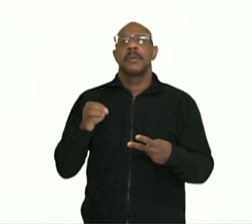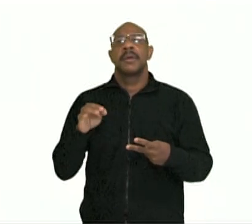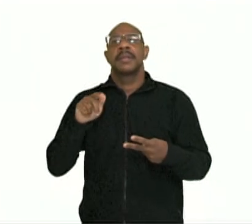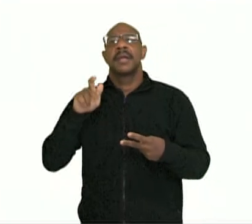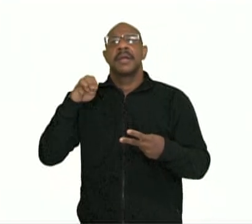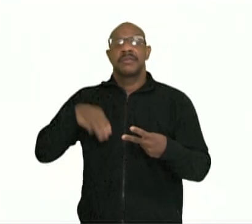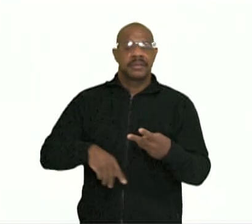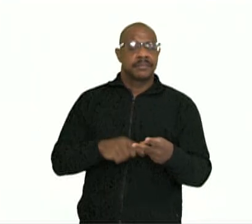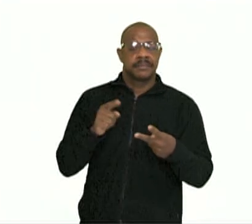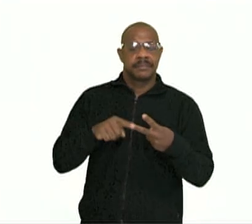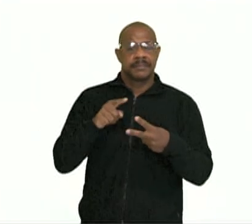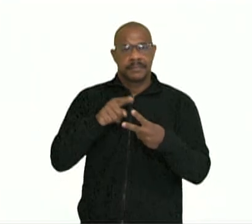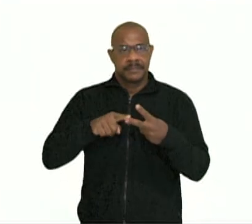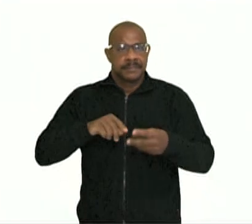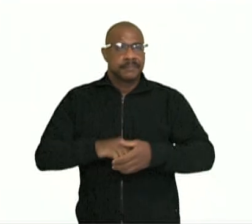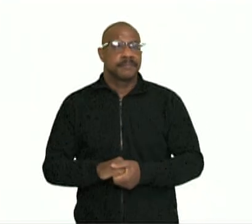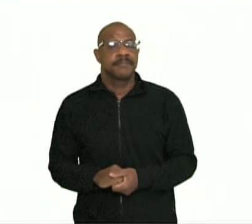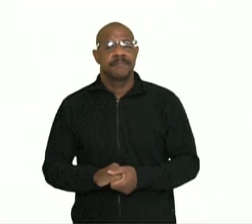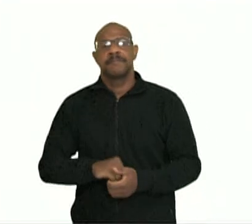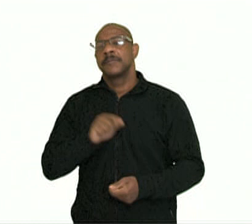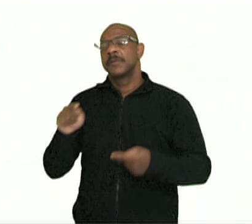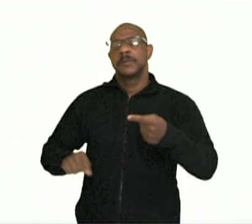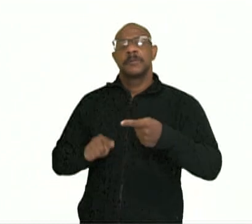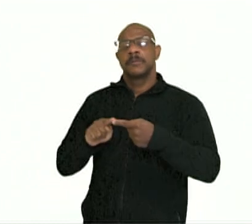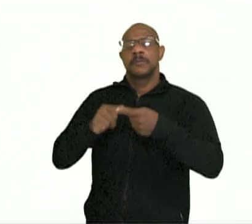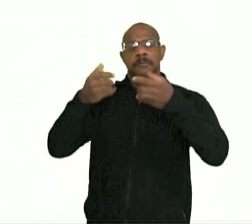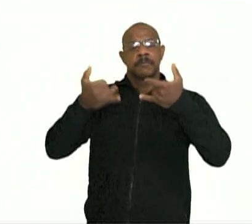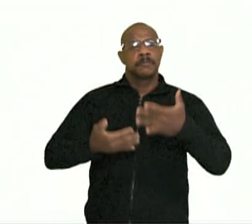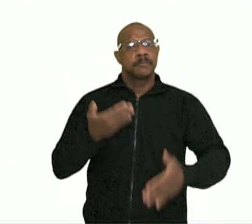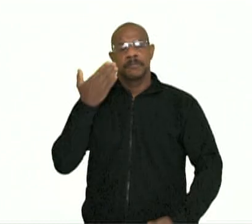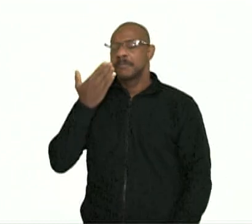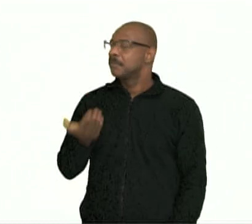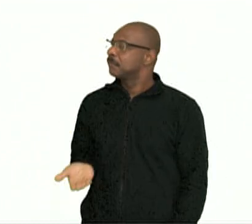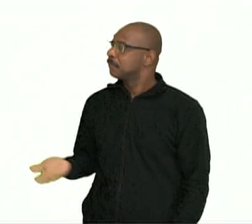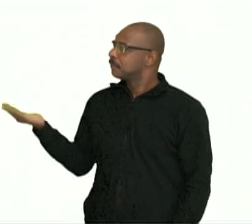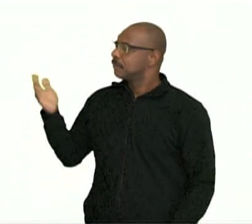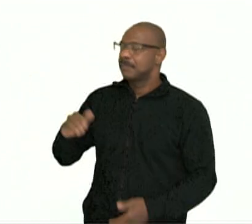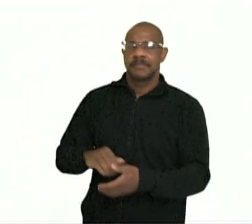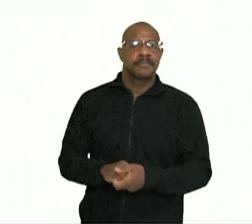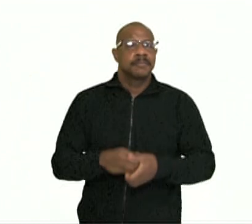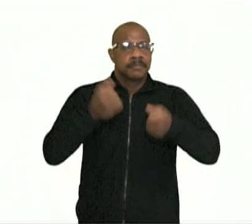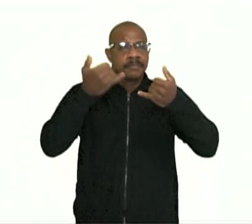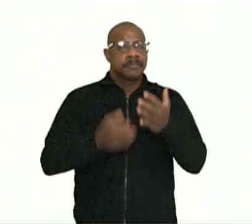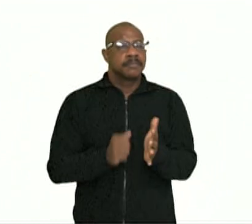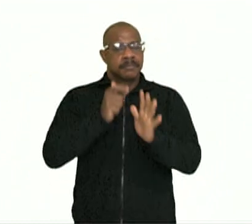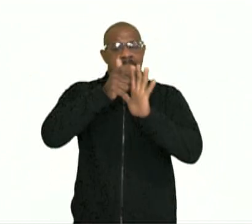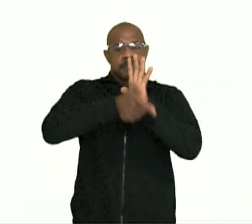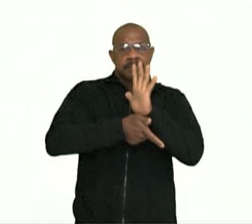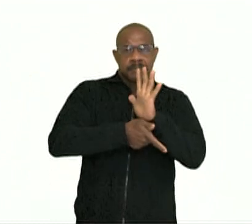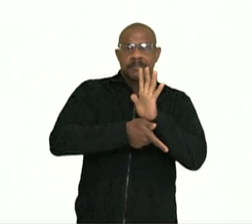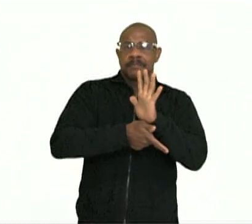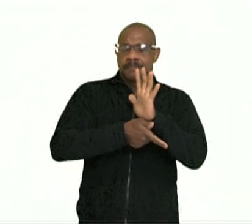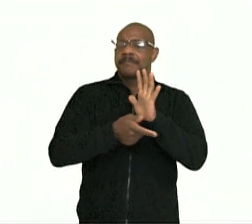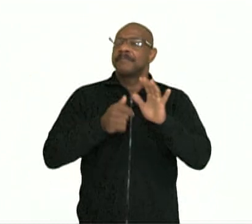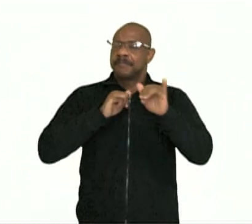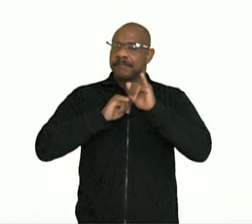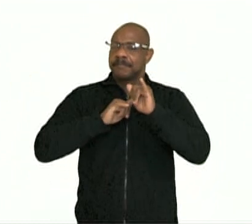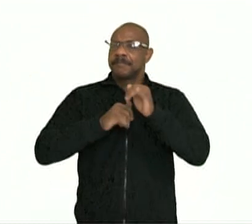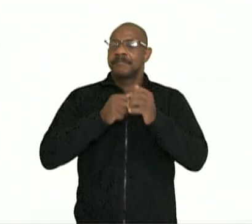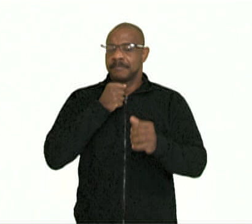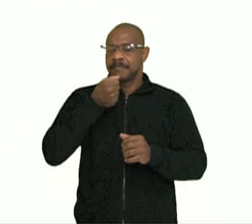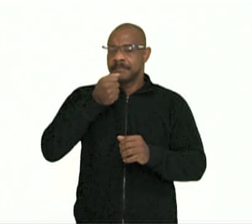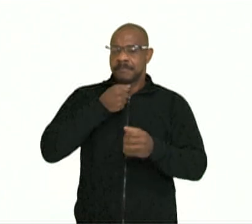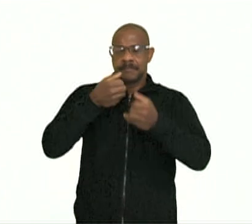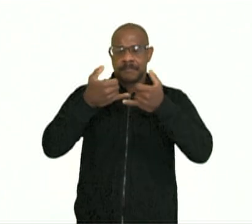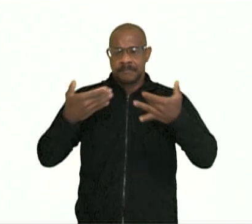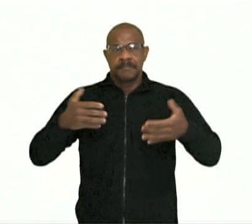Ler e interpretar notícias, analisando os elementos composicionais do gênero. Vamos ler e analisar